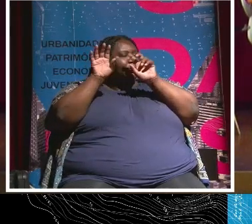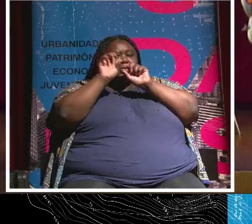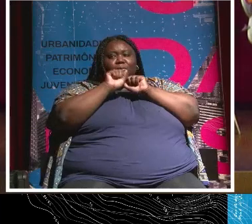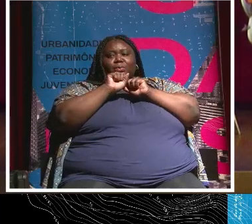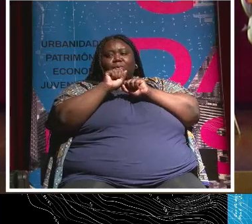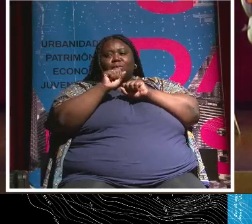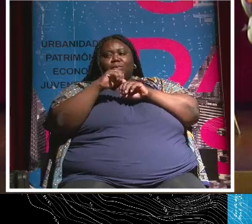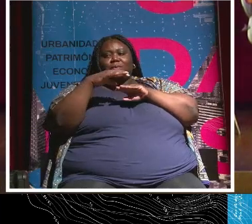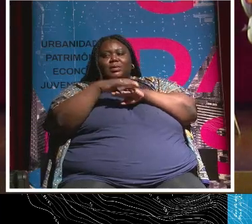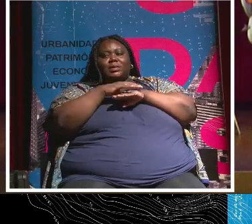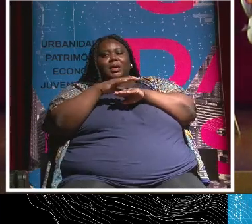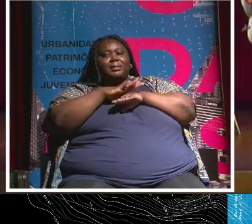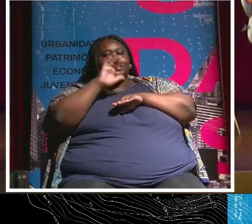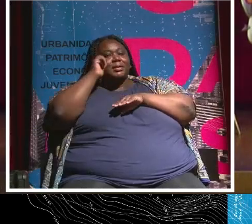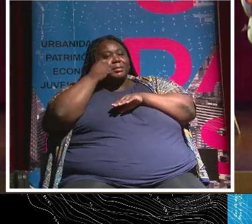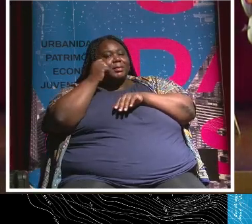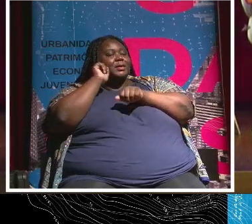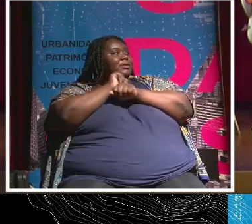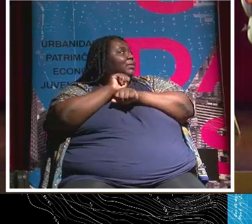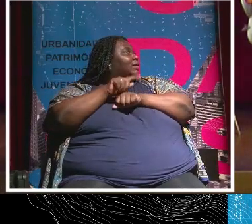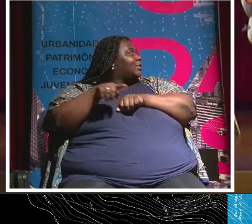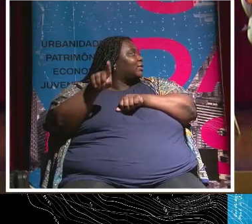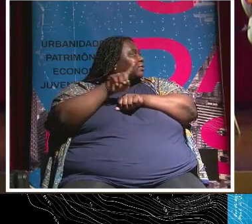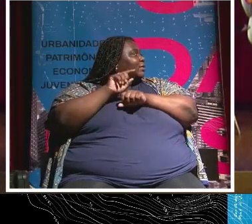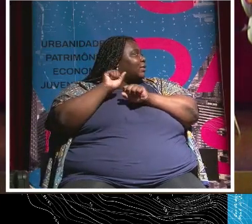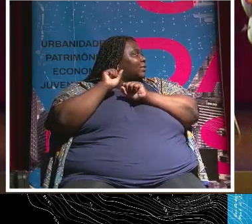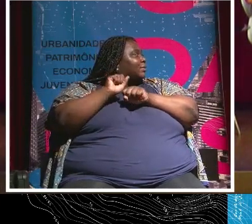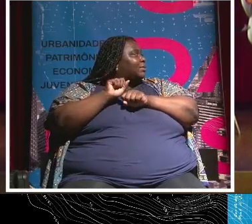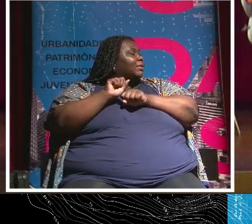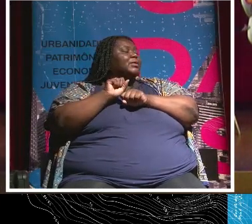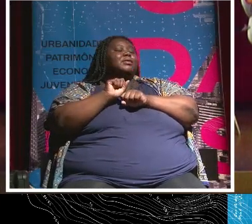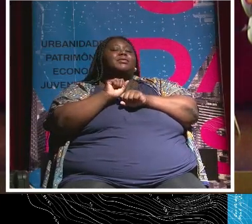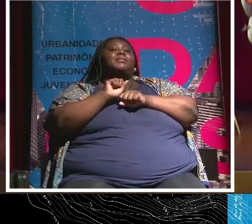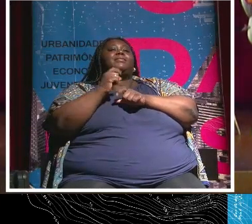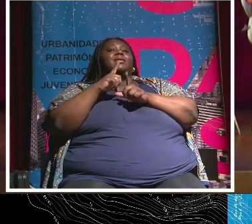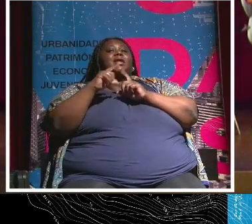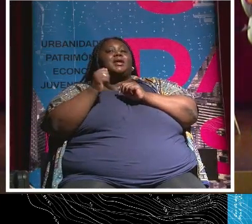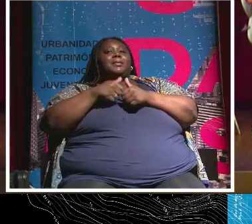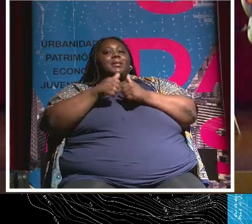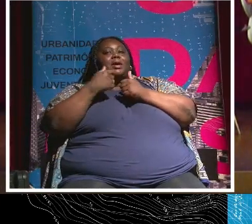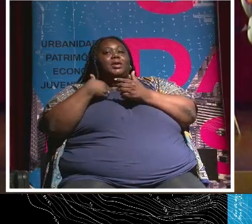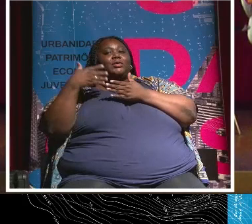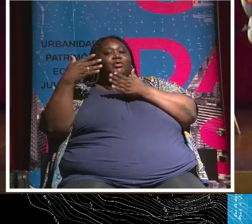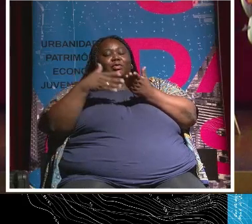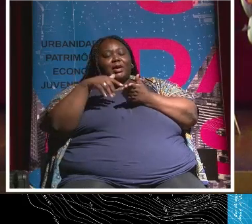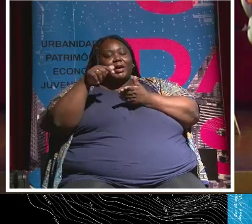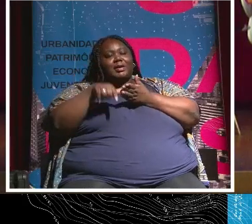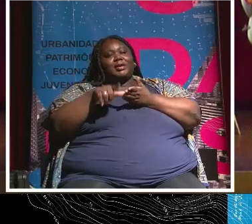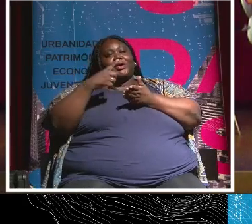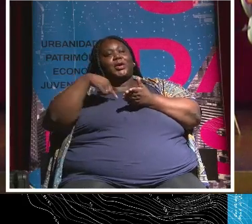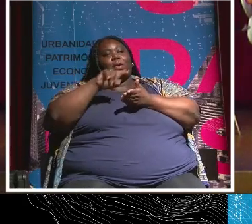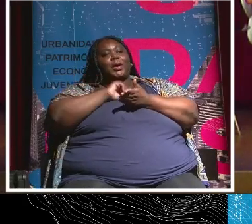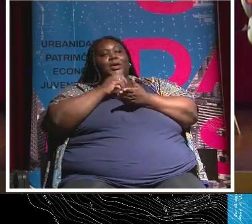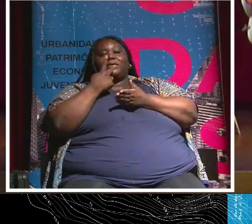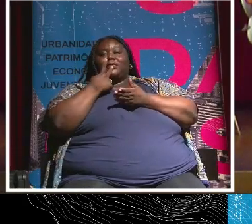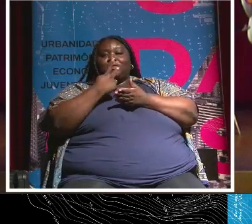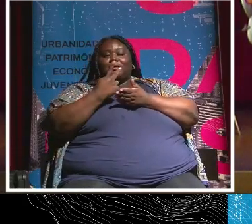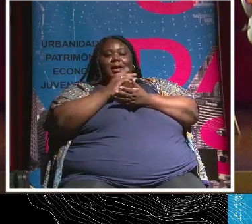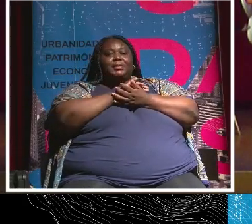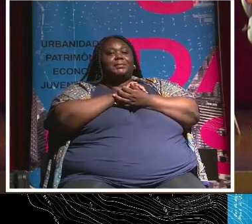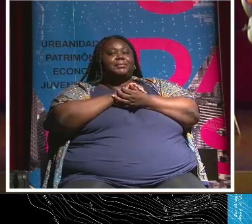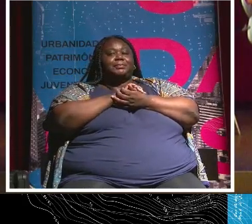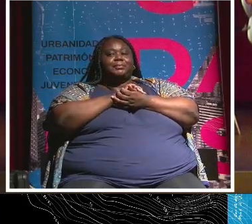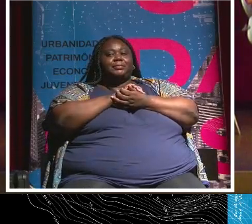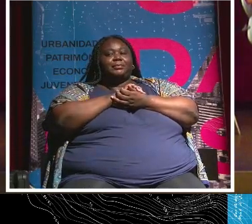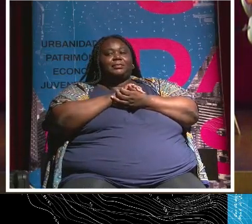preto. E espero que vocês possam sair melhores do que vocês chegaram aqui com as nossas exposições. Coloquei